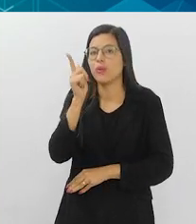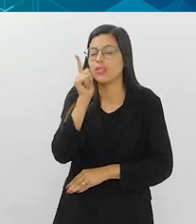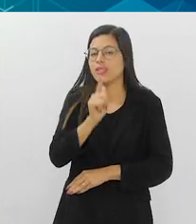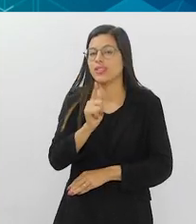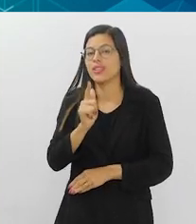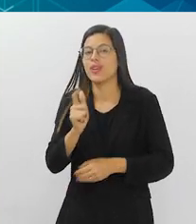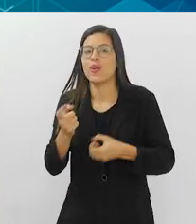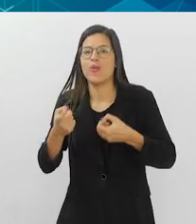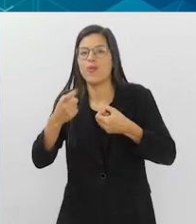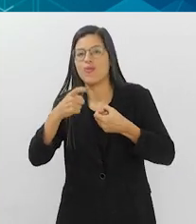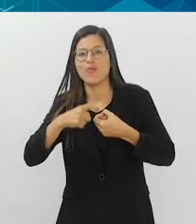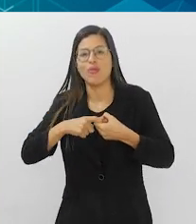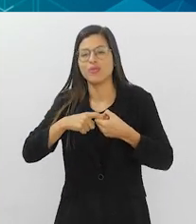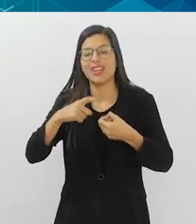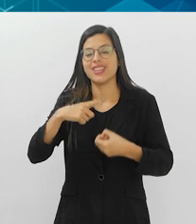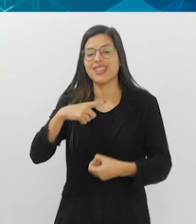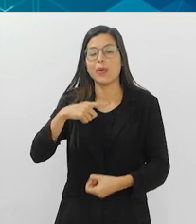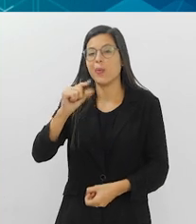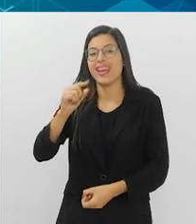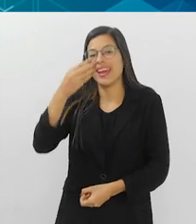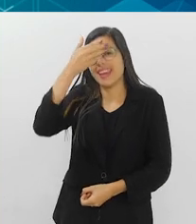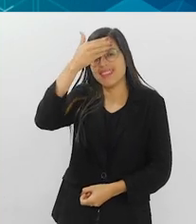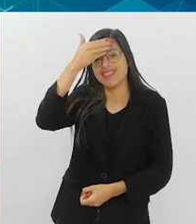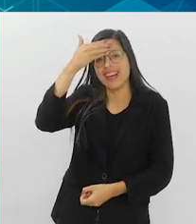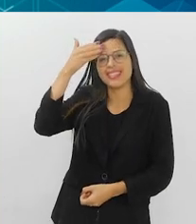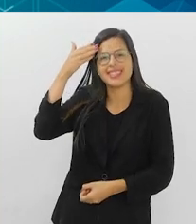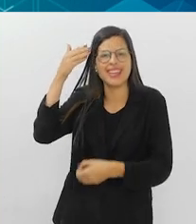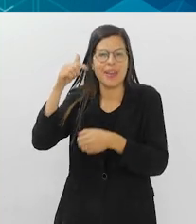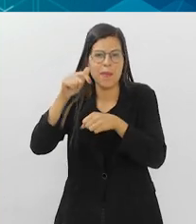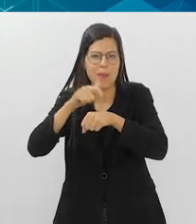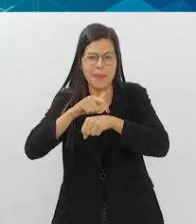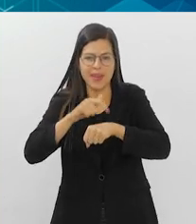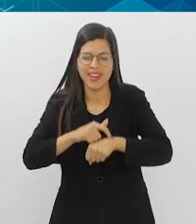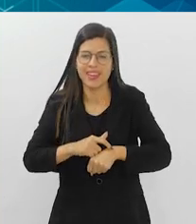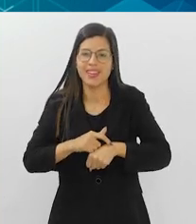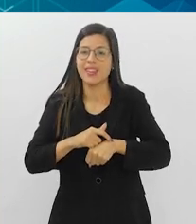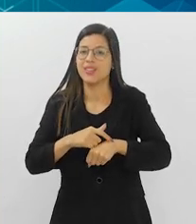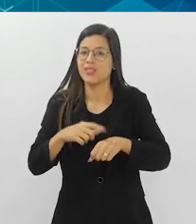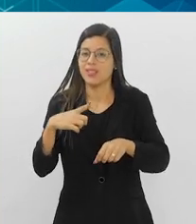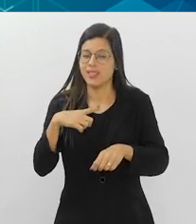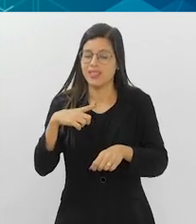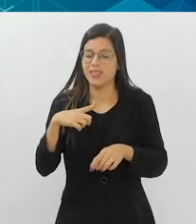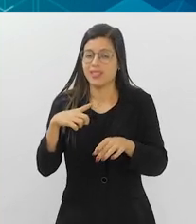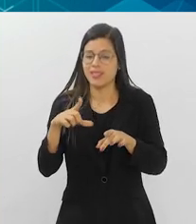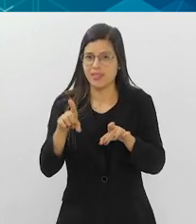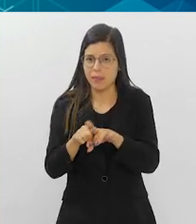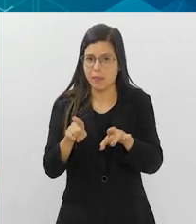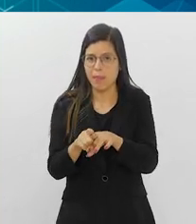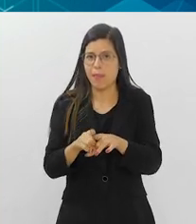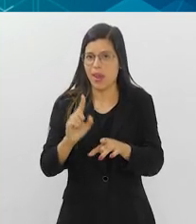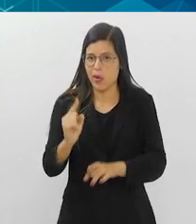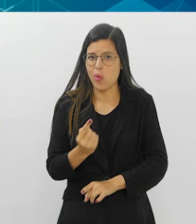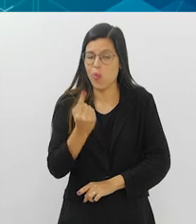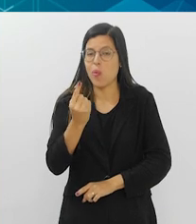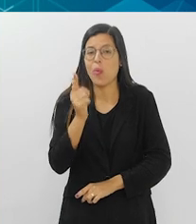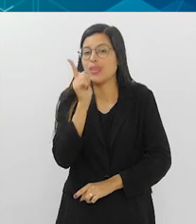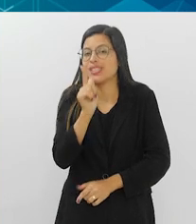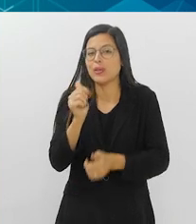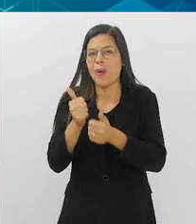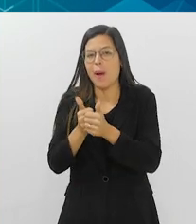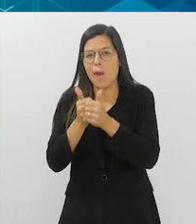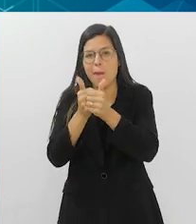conseguiram voltar a ter hobbies, voltaram a ter momentos de lazer. Teve um colaborador de uma empresa que conseguiu